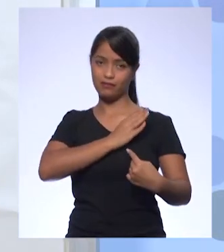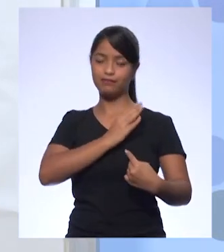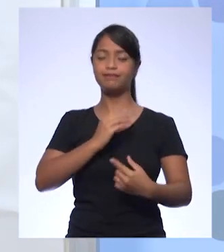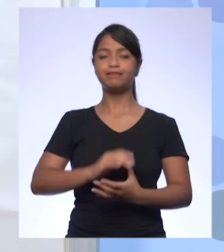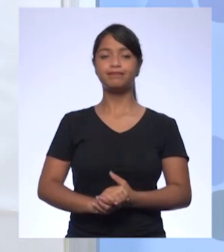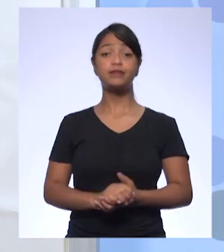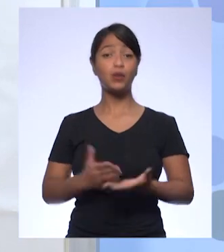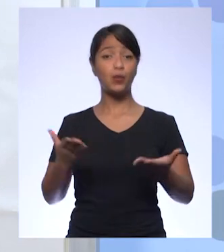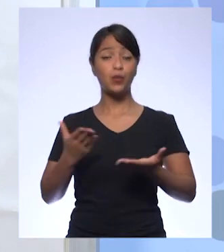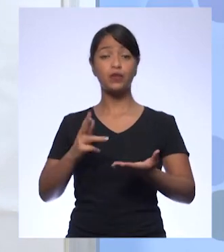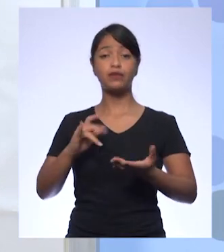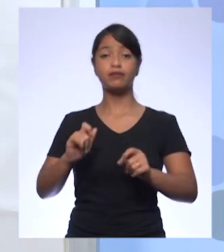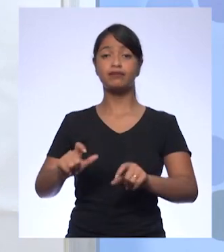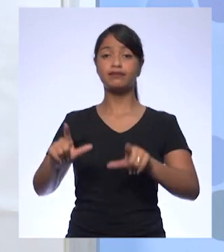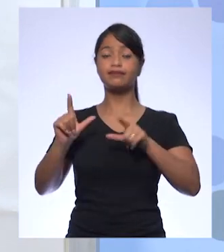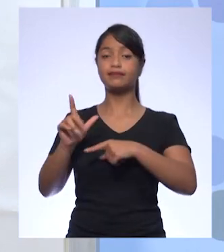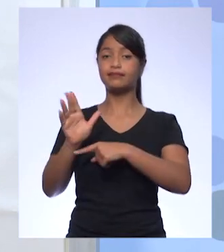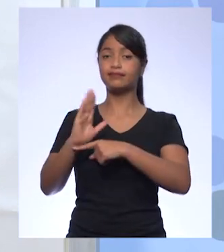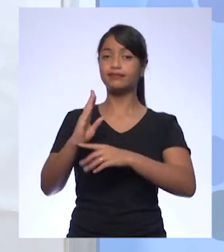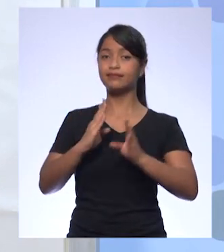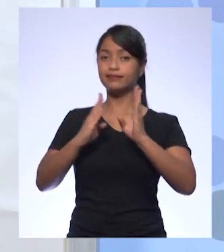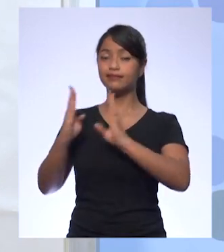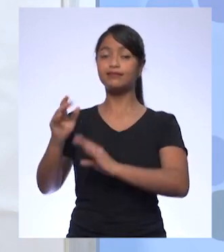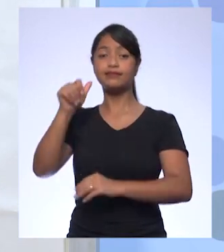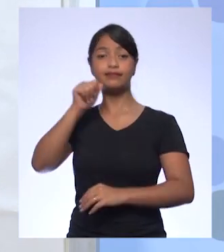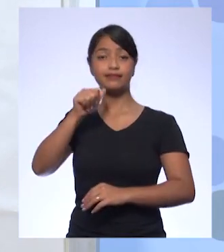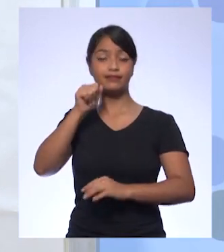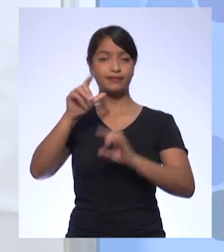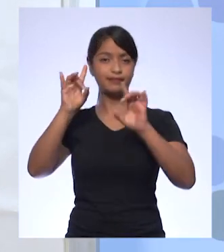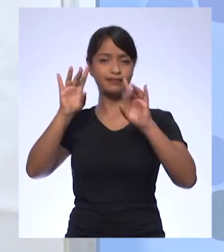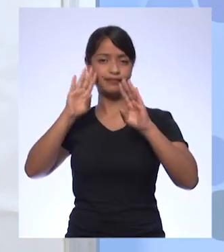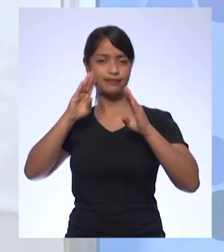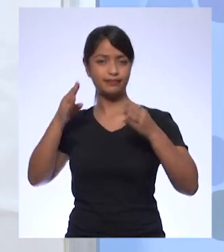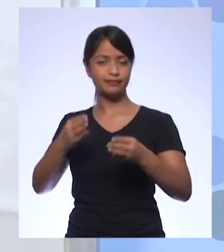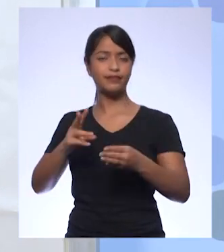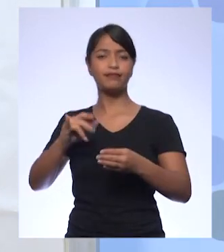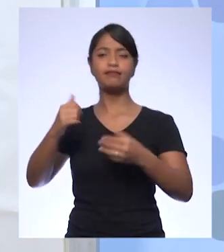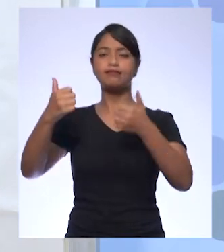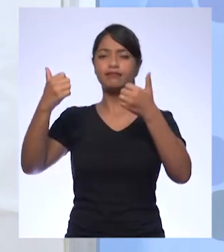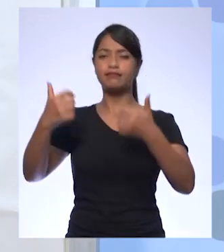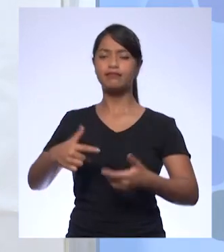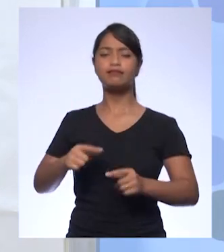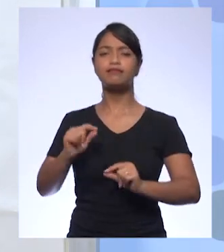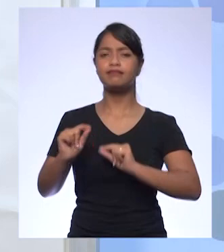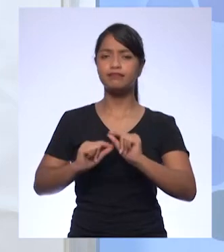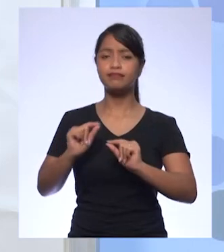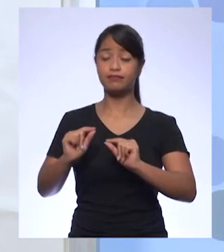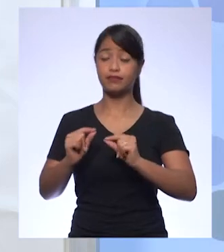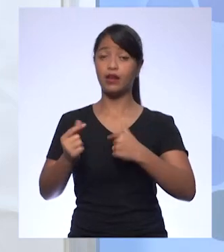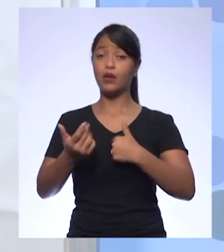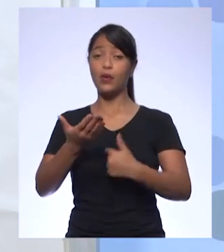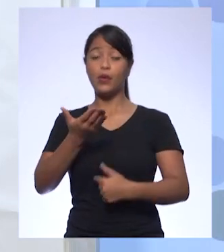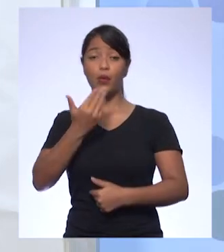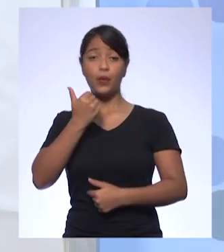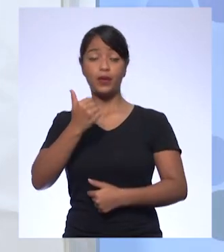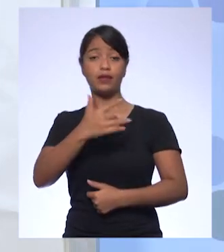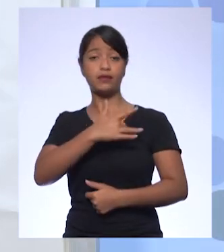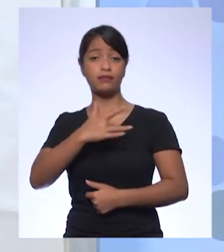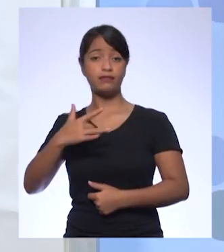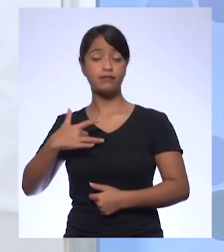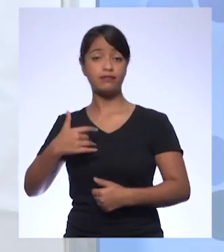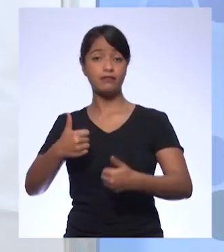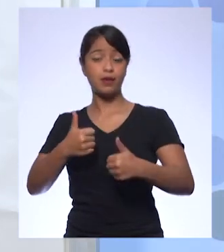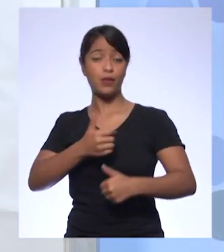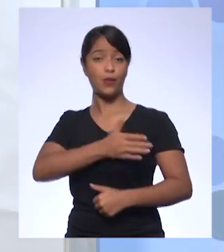de uma especialista falando um pouquinho sobre essa interação entre alimentação, boa saúde do coração,